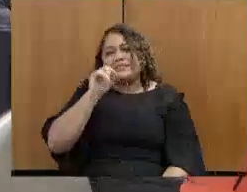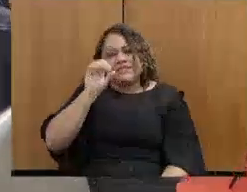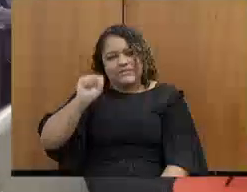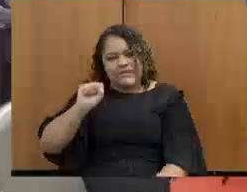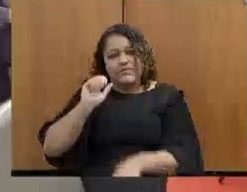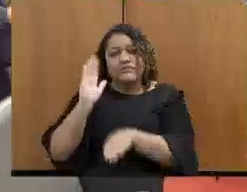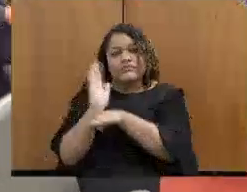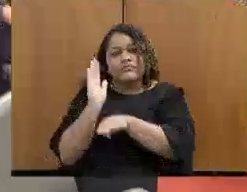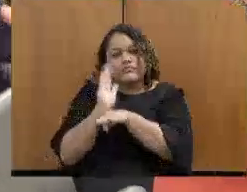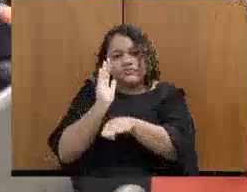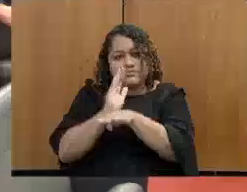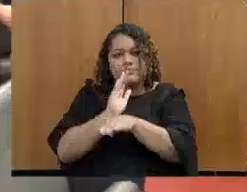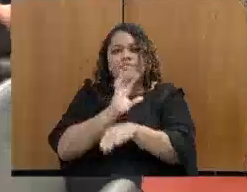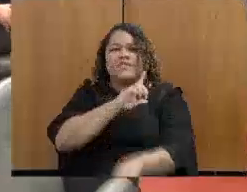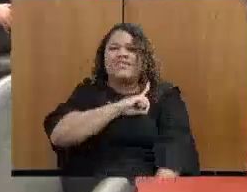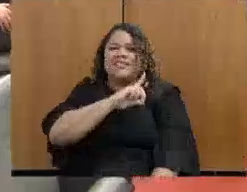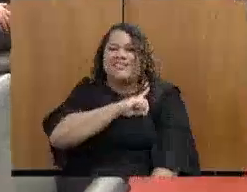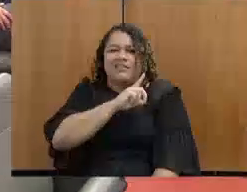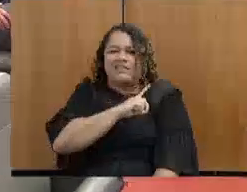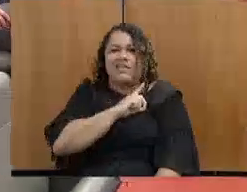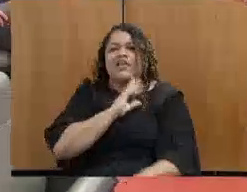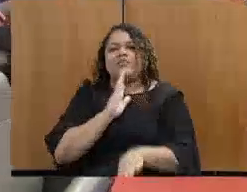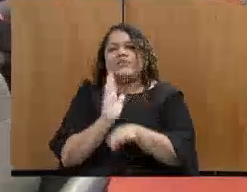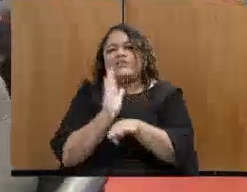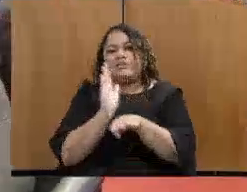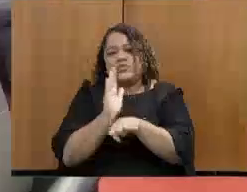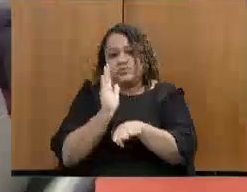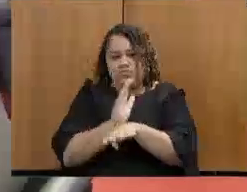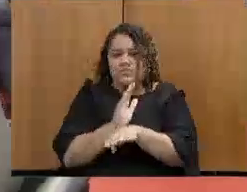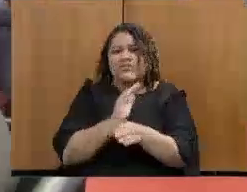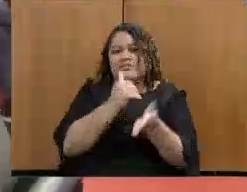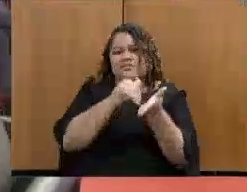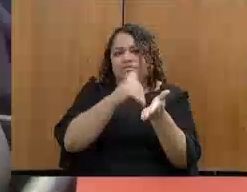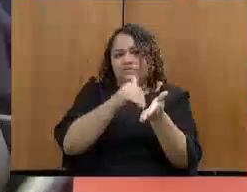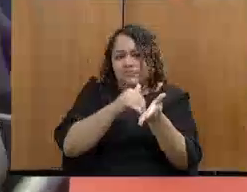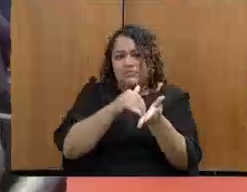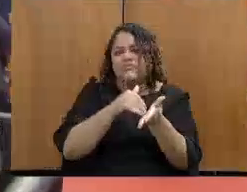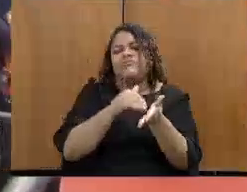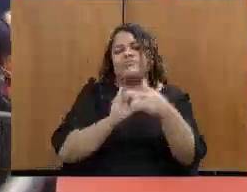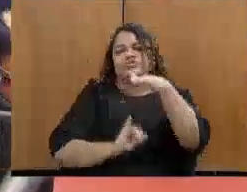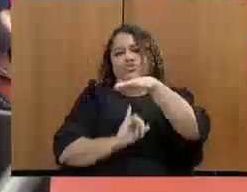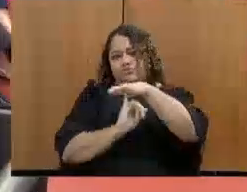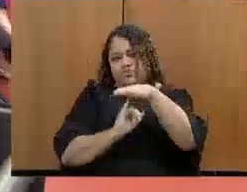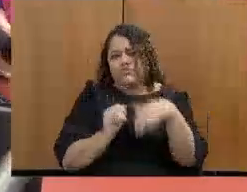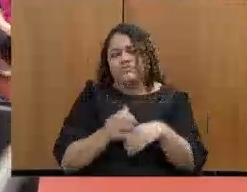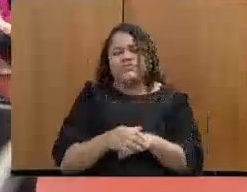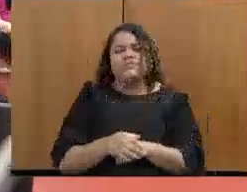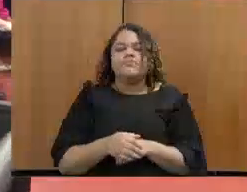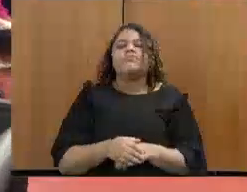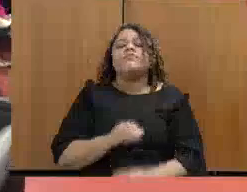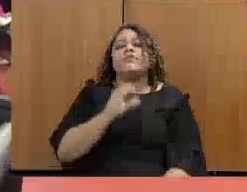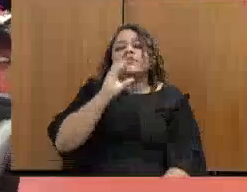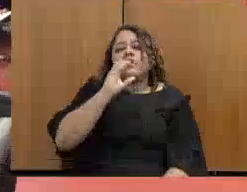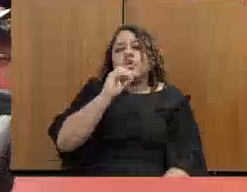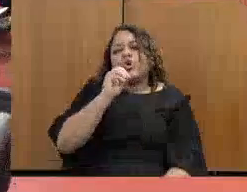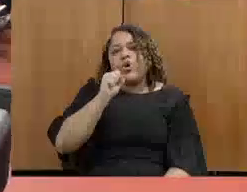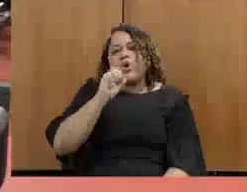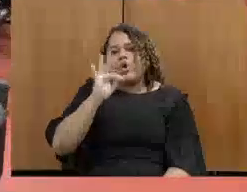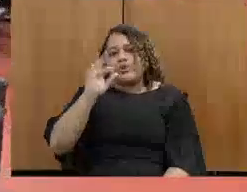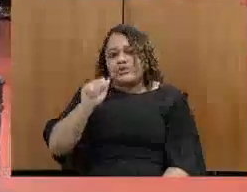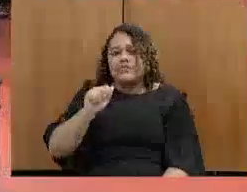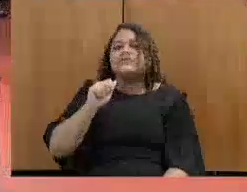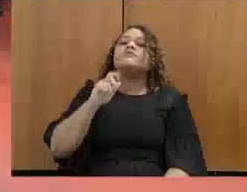planejamento institucional Dr Rafael Leandro de Paula Costa delegado assessor